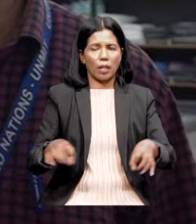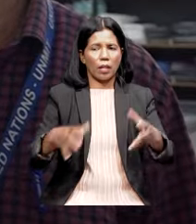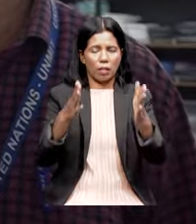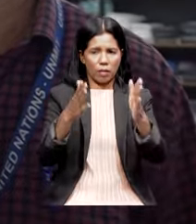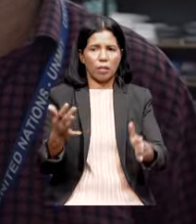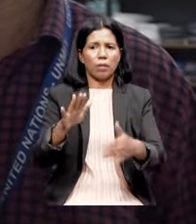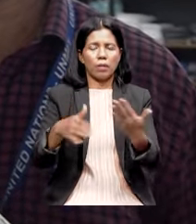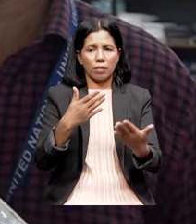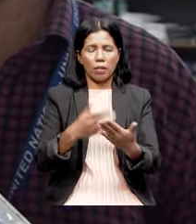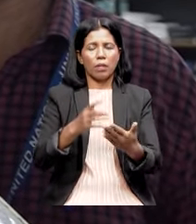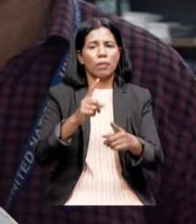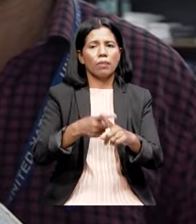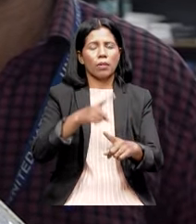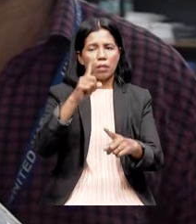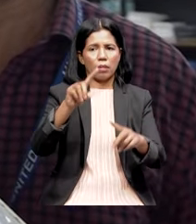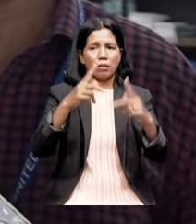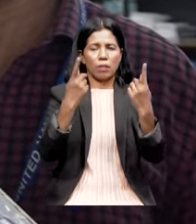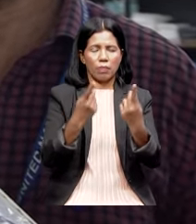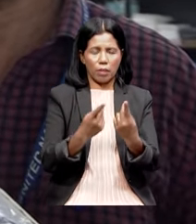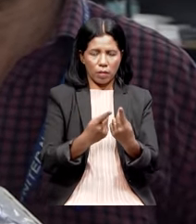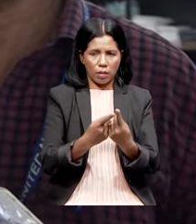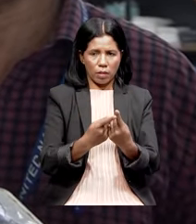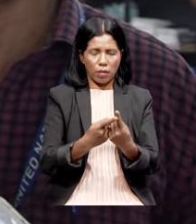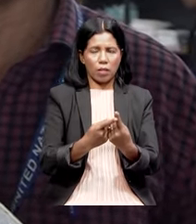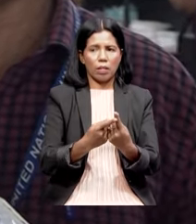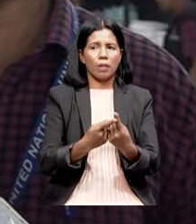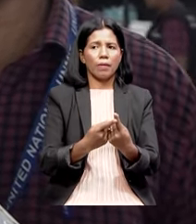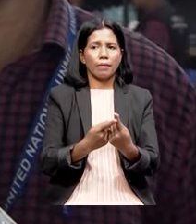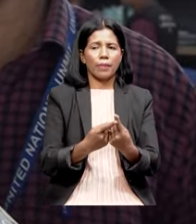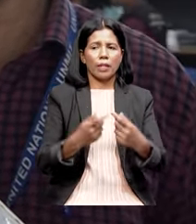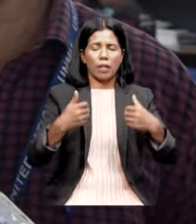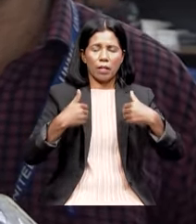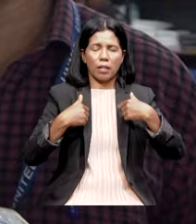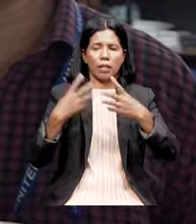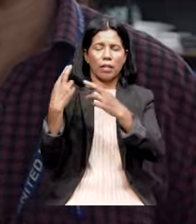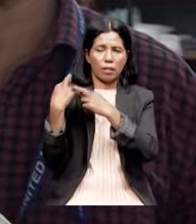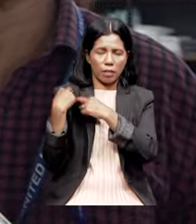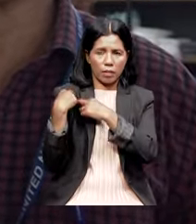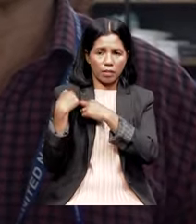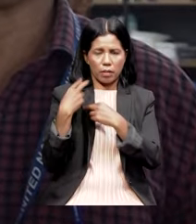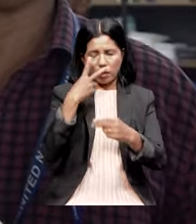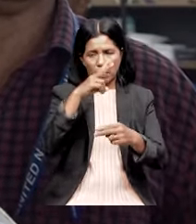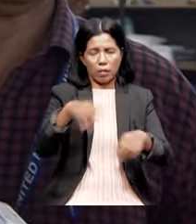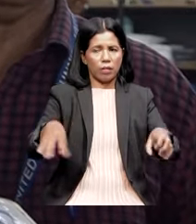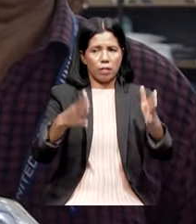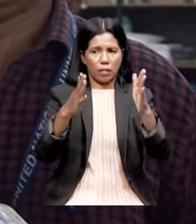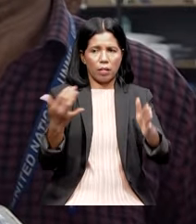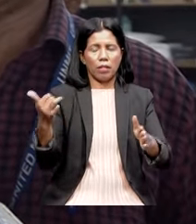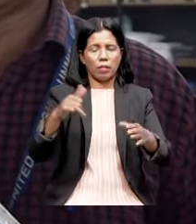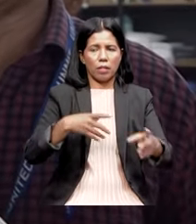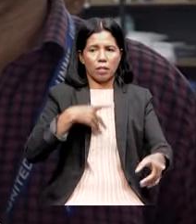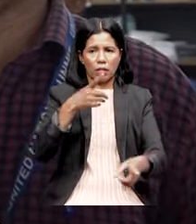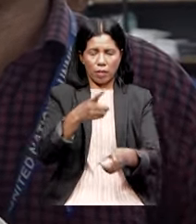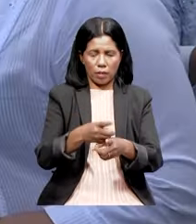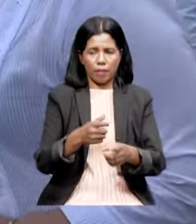sira durante fula ainda ne companhia nia dever atu bele asigura na fatin trabalhador sira ni direito